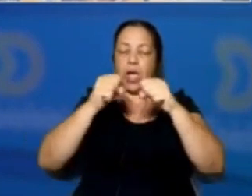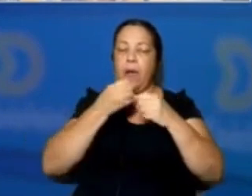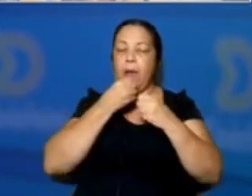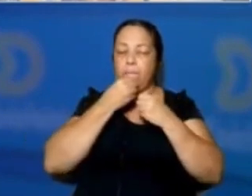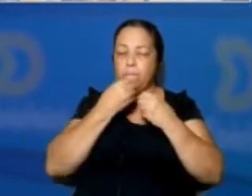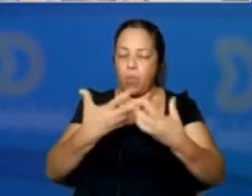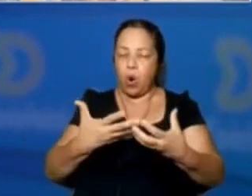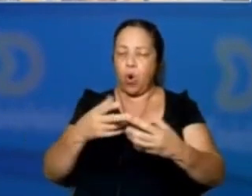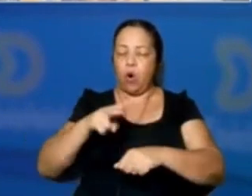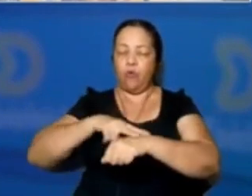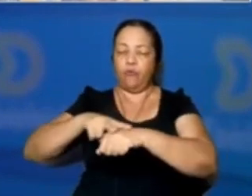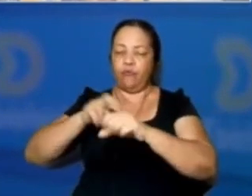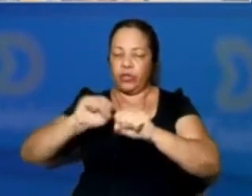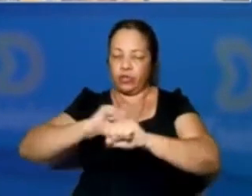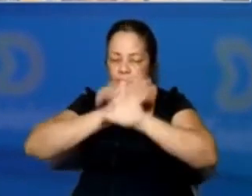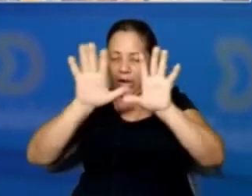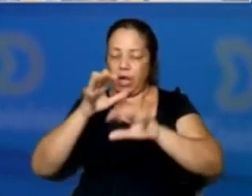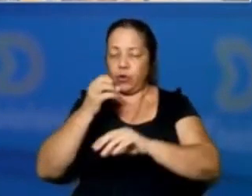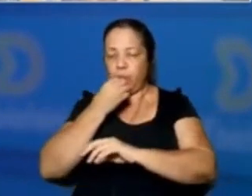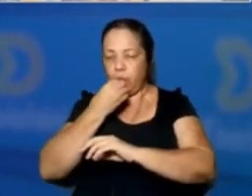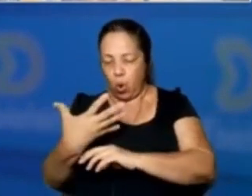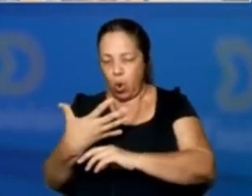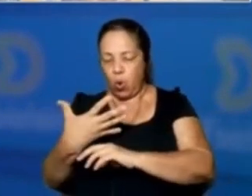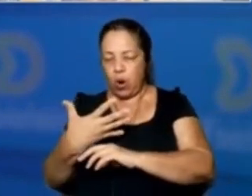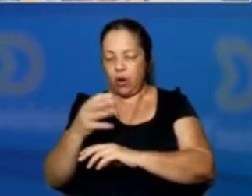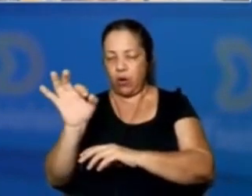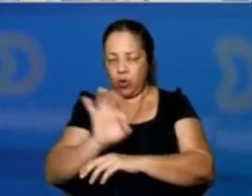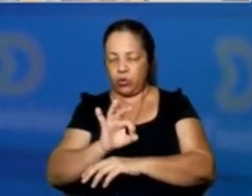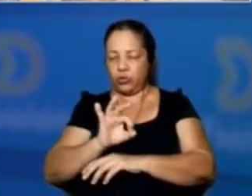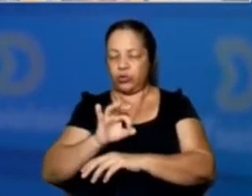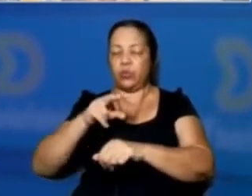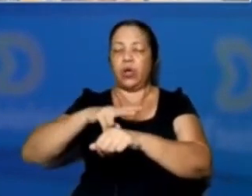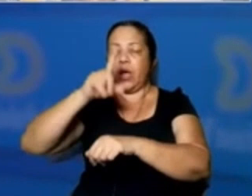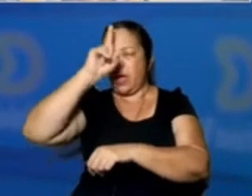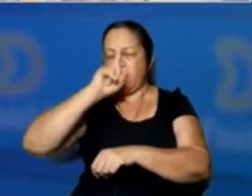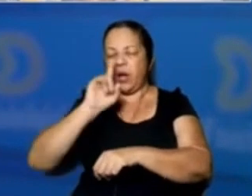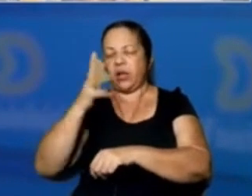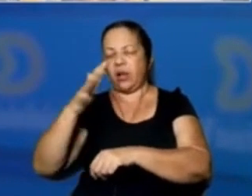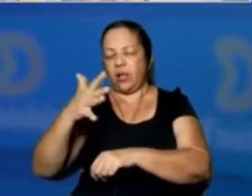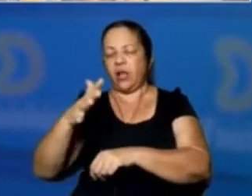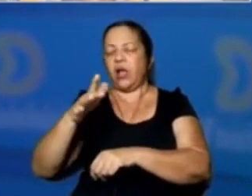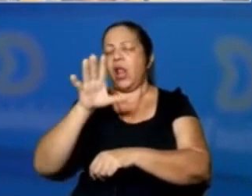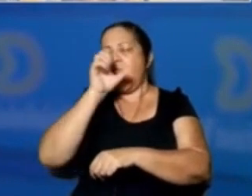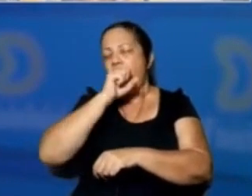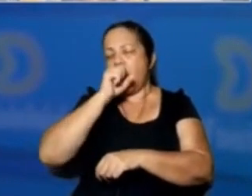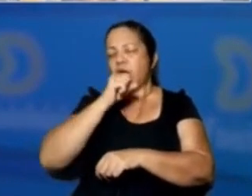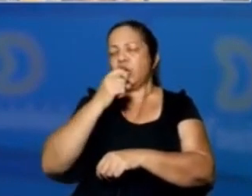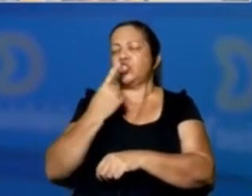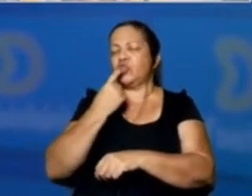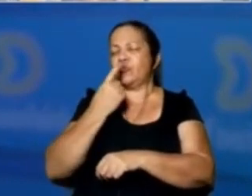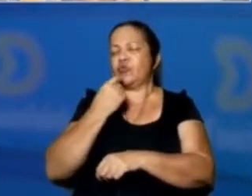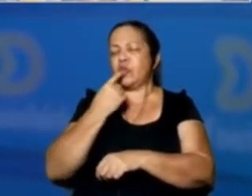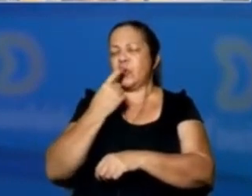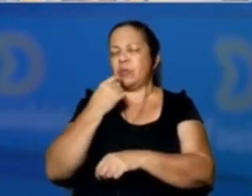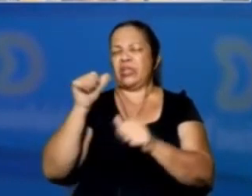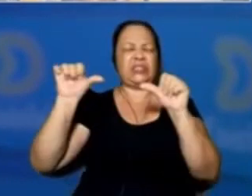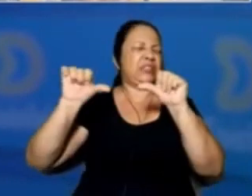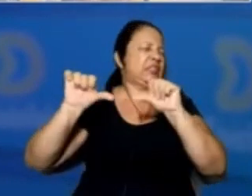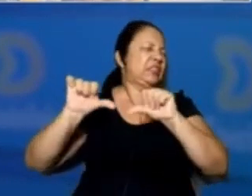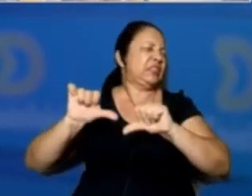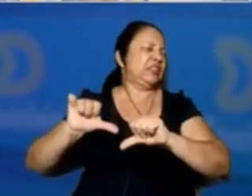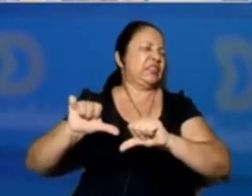mais claro, as boas, o amarelinho, a razoável, e a laranja e vermelha, péssimo ou